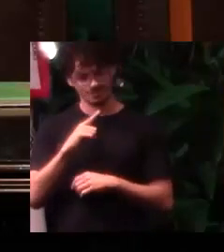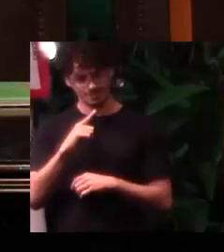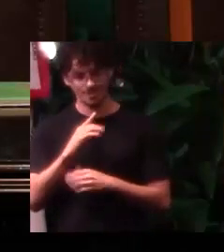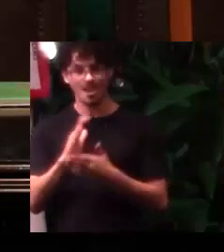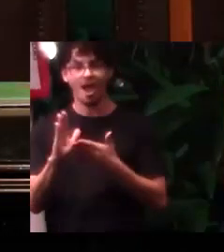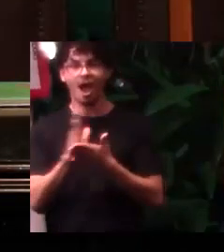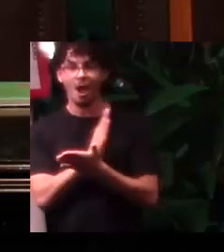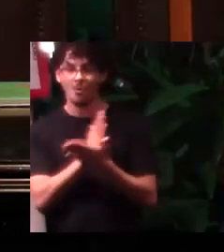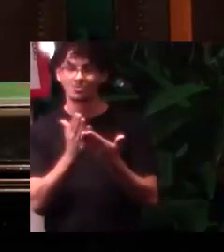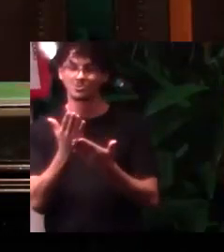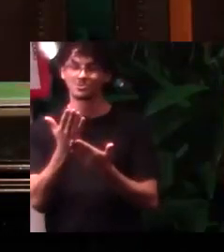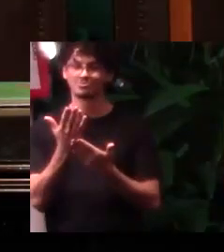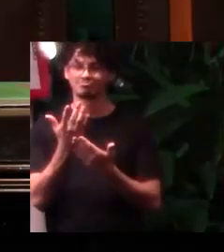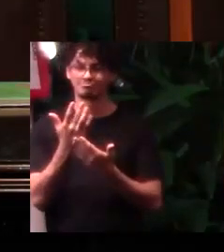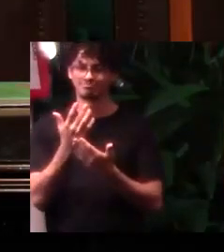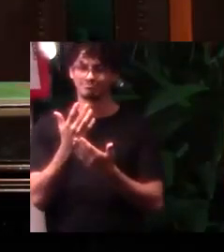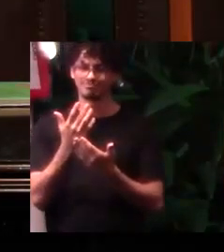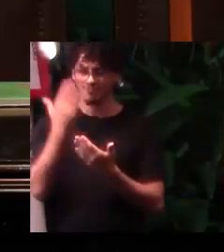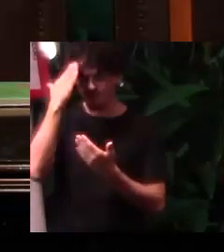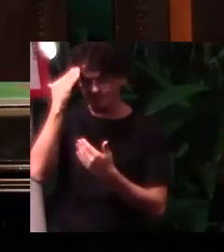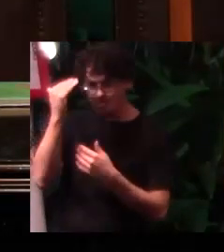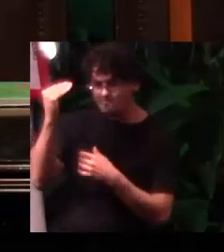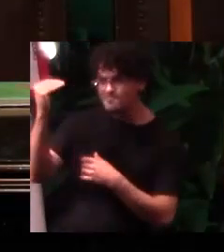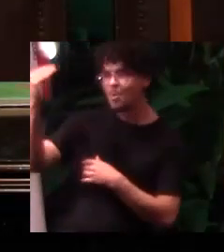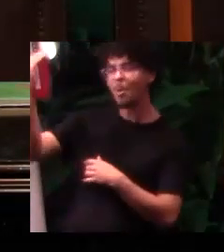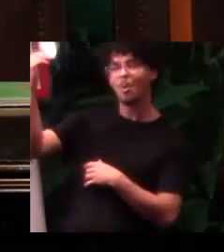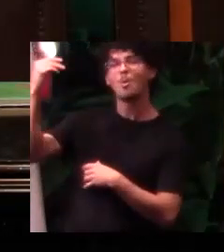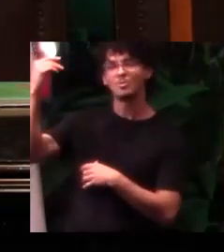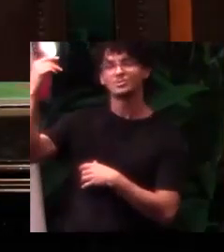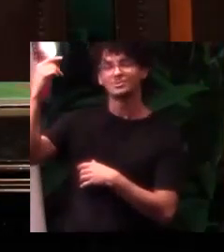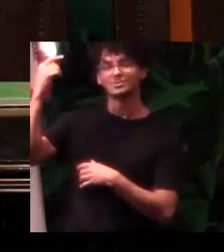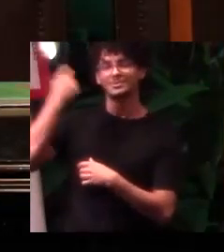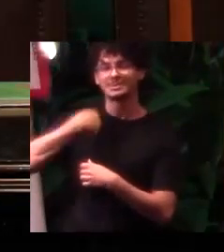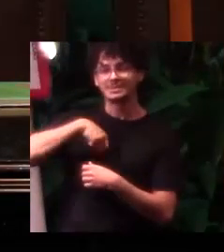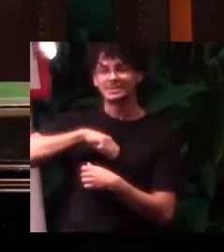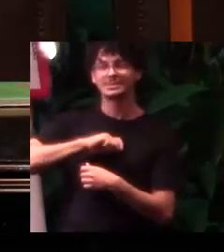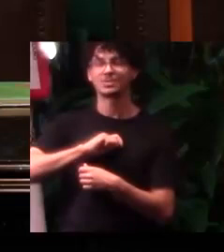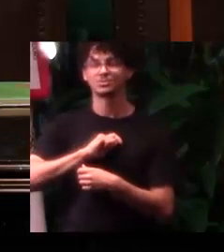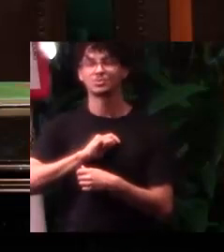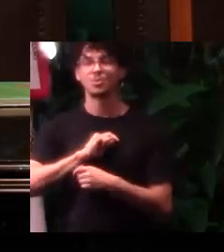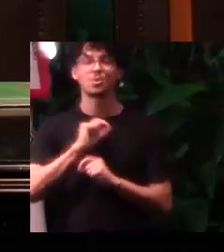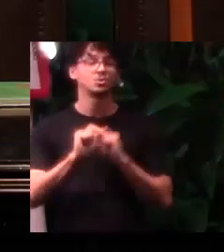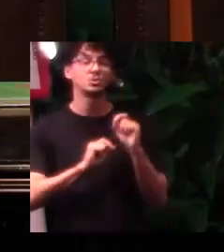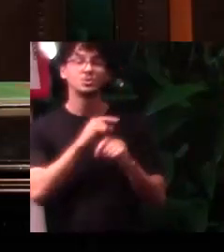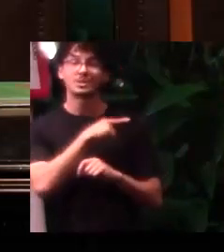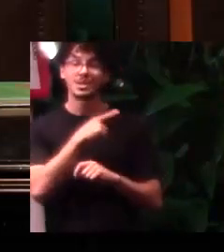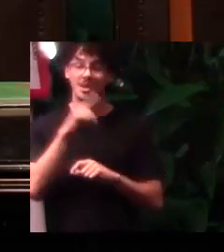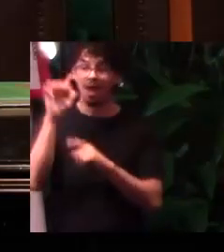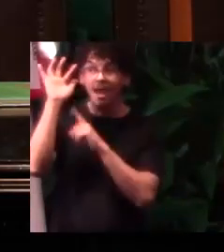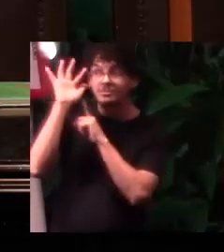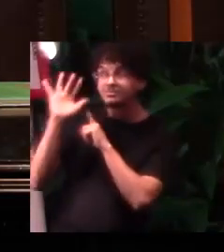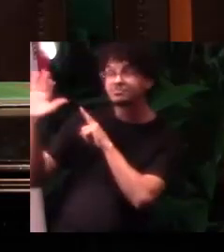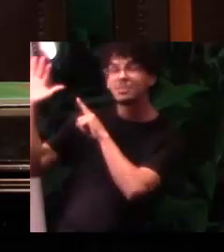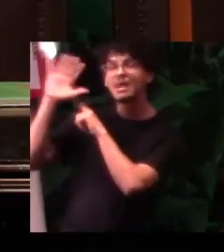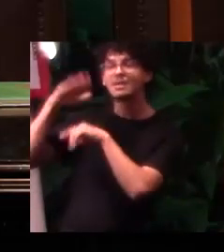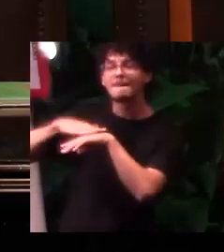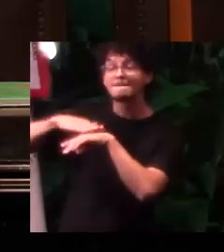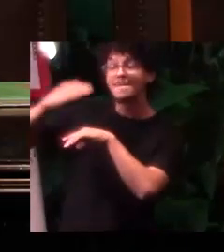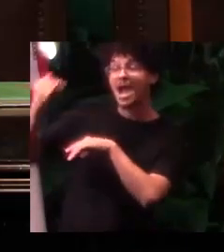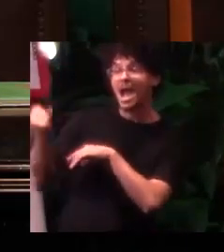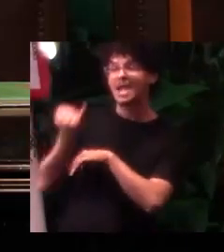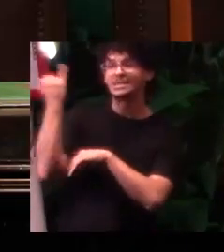grandes intelectuais ao longo da história, ela é, às vezes, considerada mais importante que a